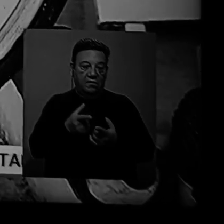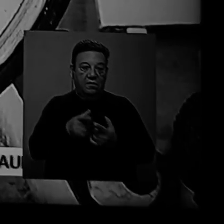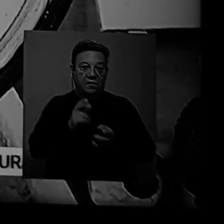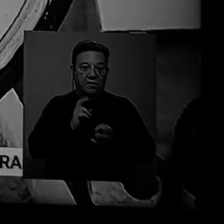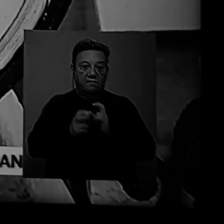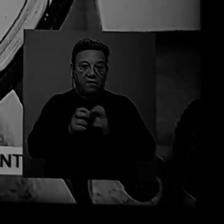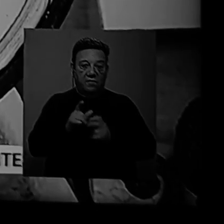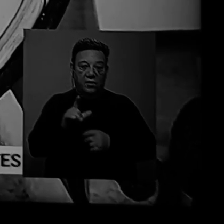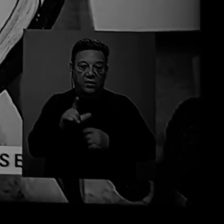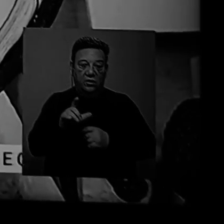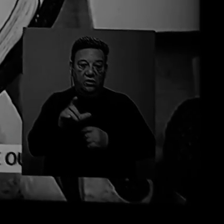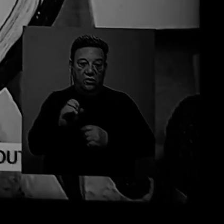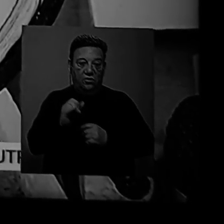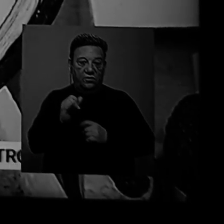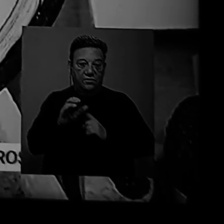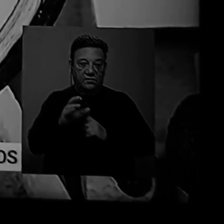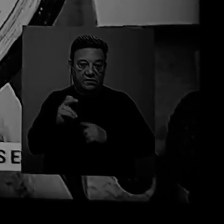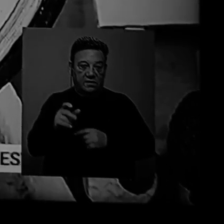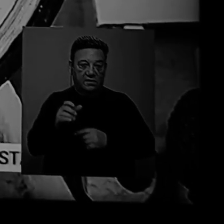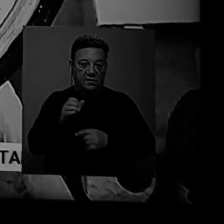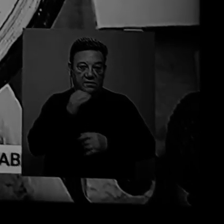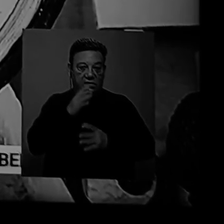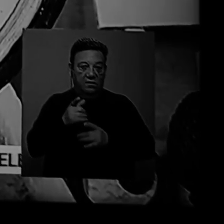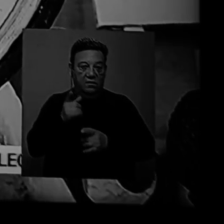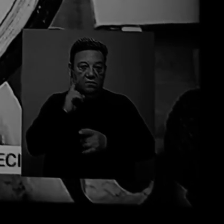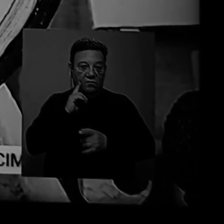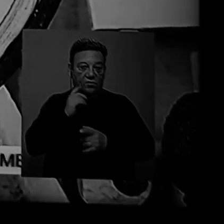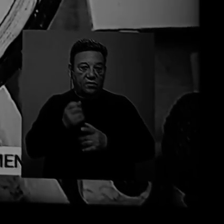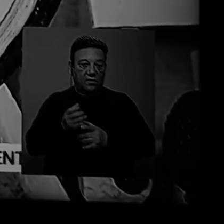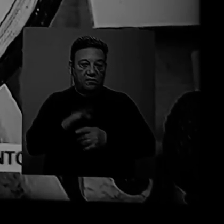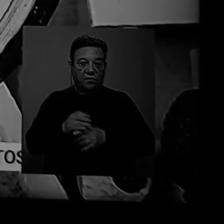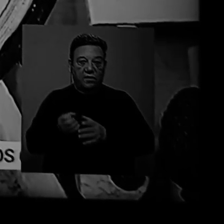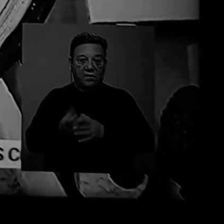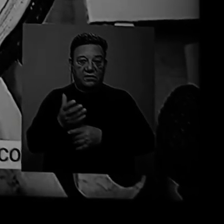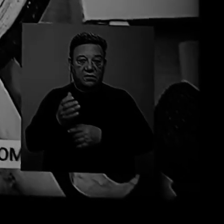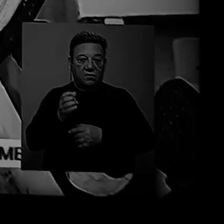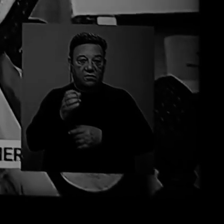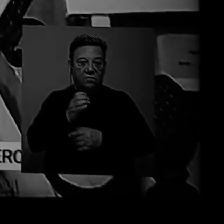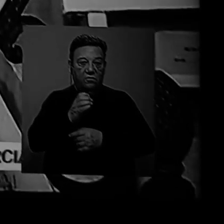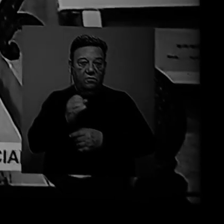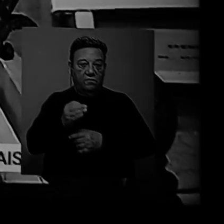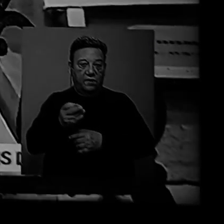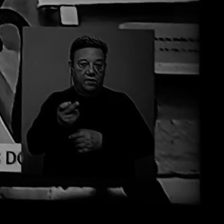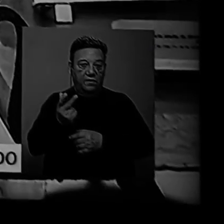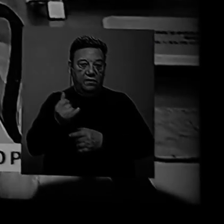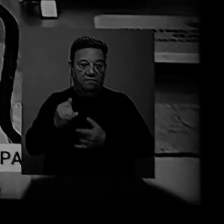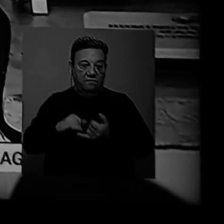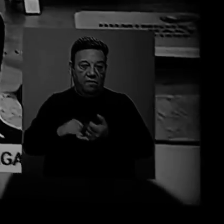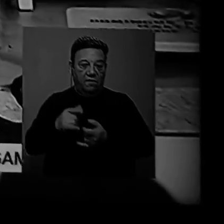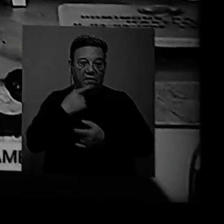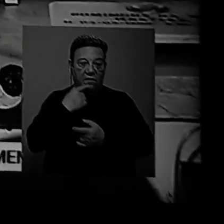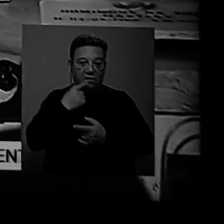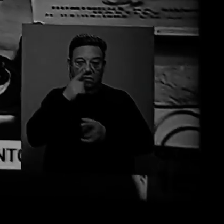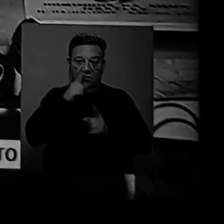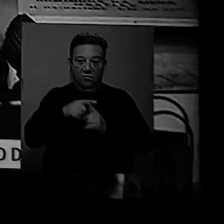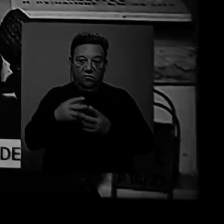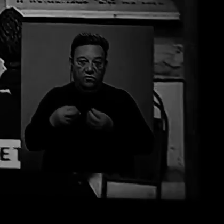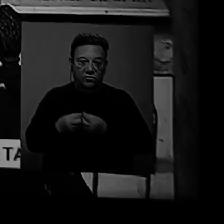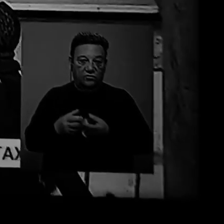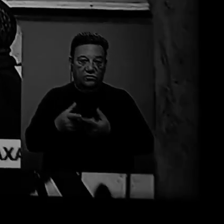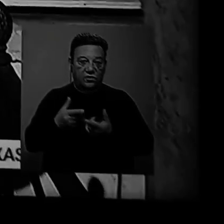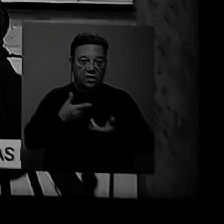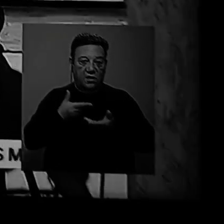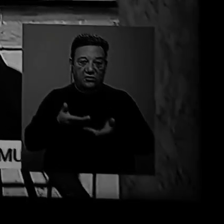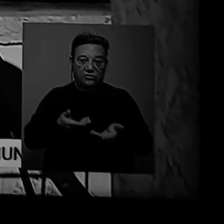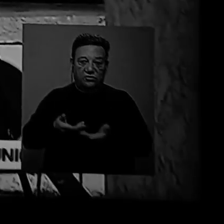fábrica de louças de Sacavém teve uma importância decisiva na criação da cooperativa, como há pouco falámos, ou seja, a questão do mutualismo, de